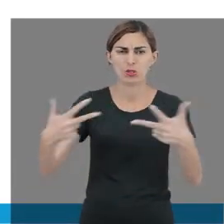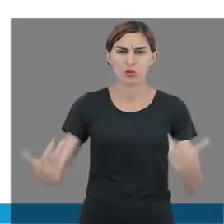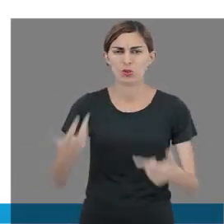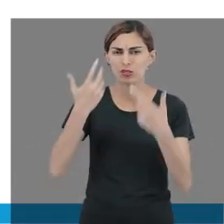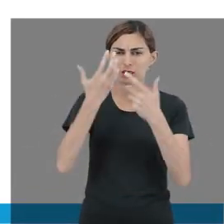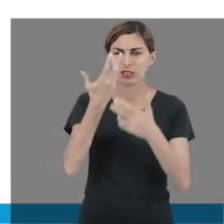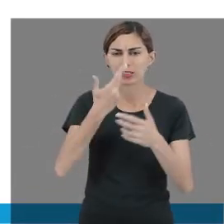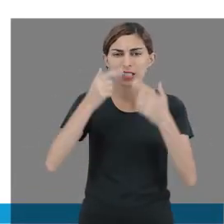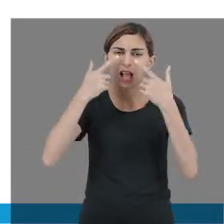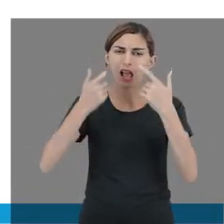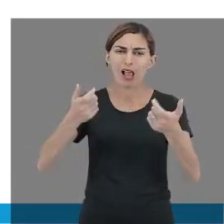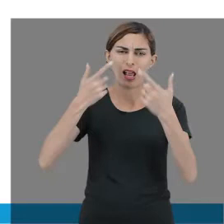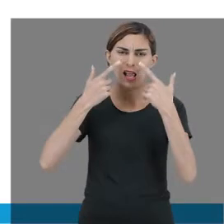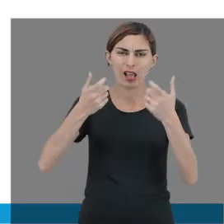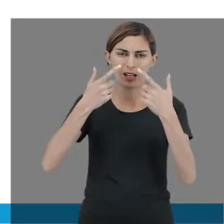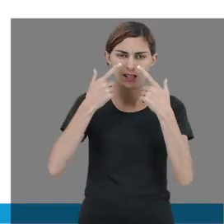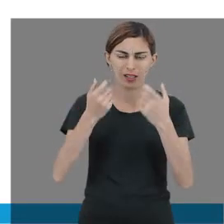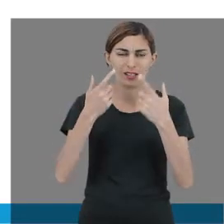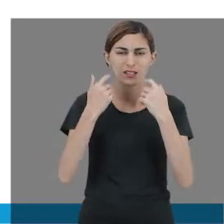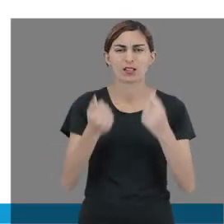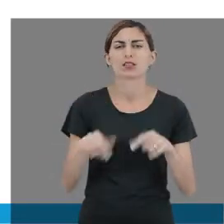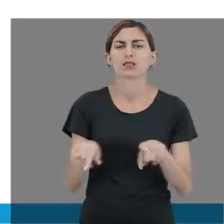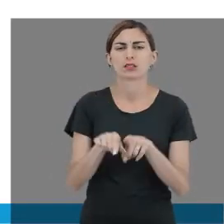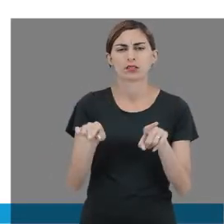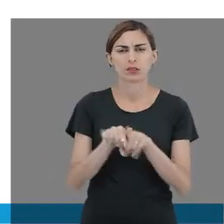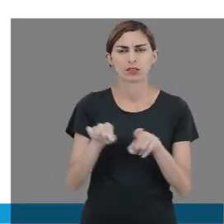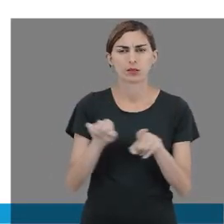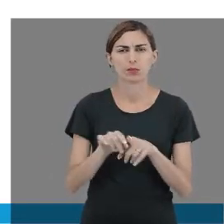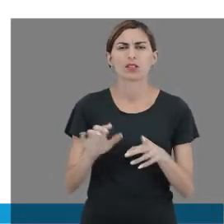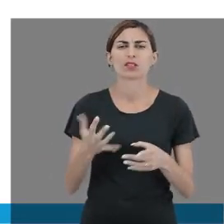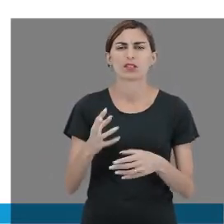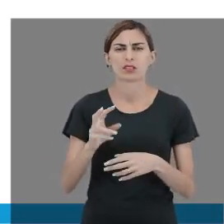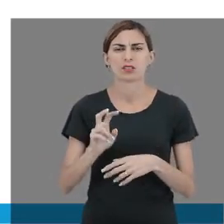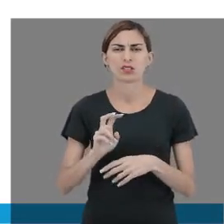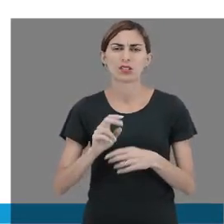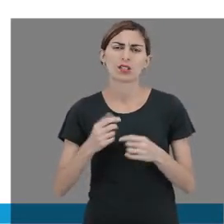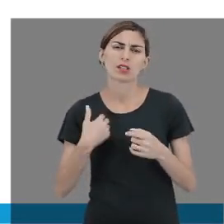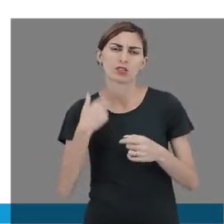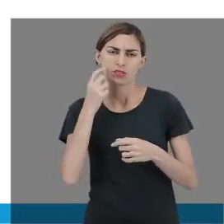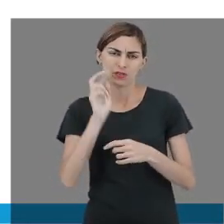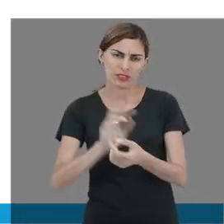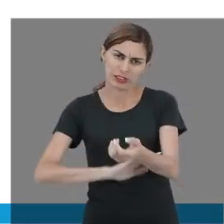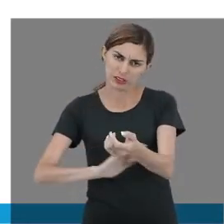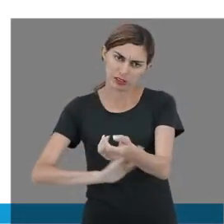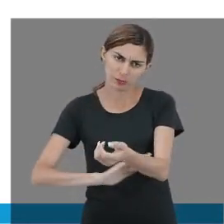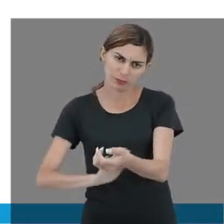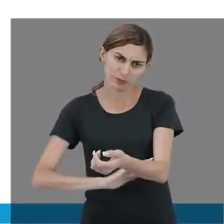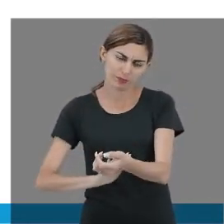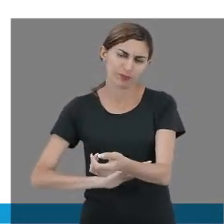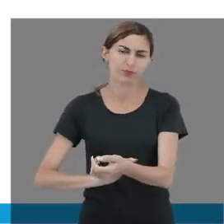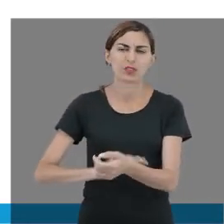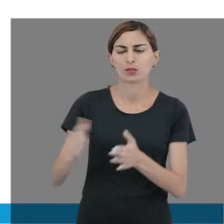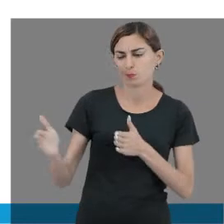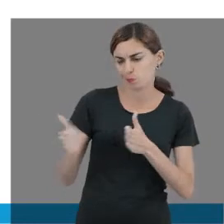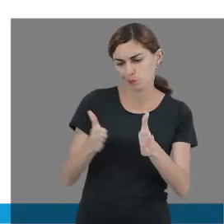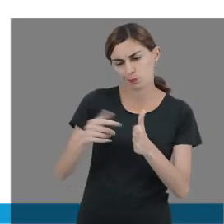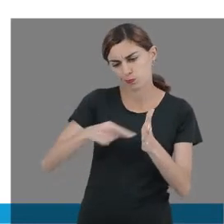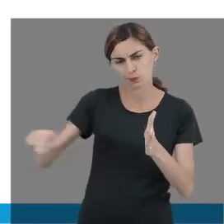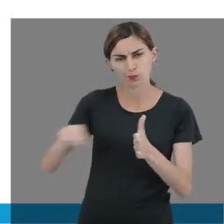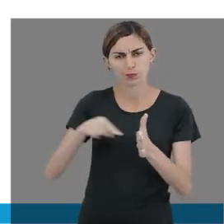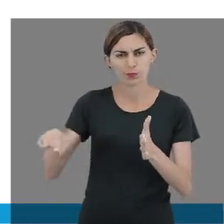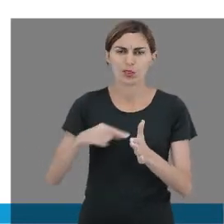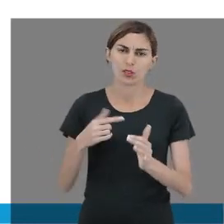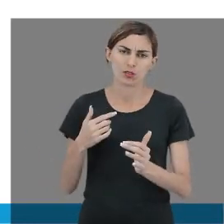quase 24 horas por dia. E em torno de 50% dos pacientes apresentavam essa irritabilidade, e no período, através de